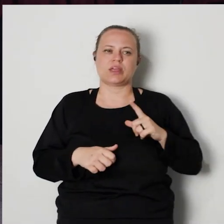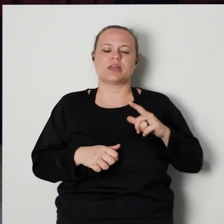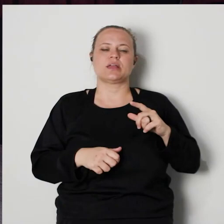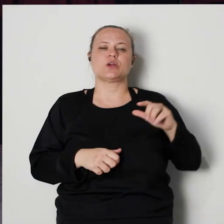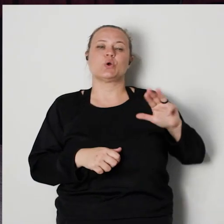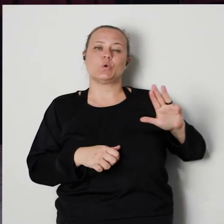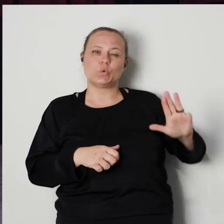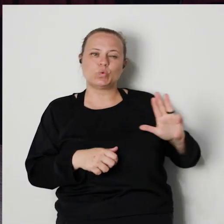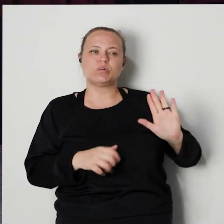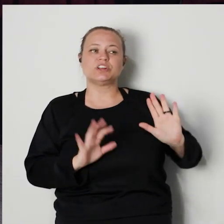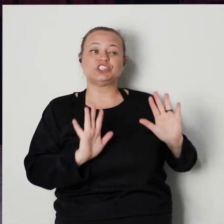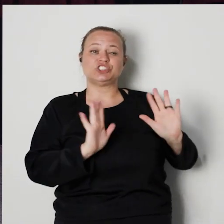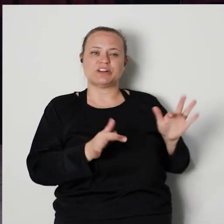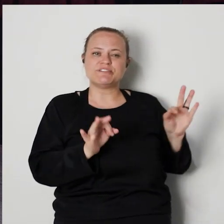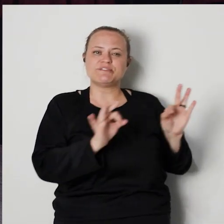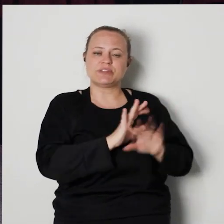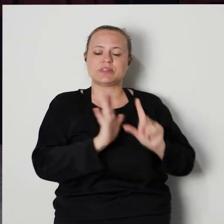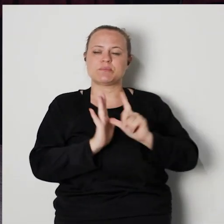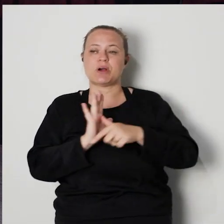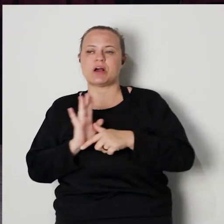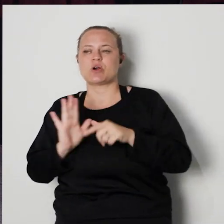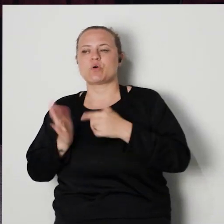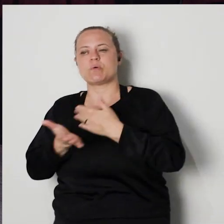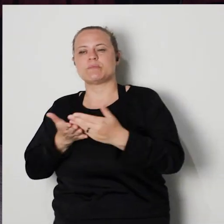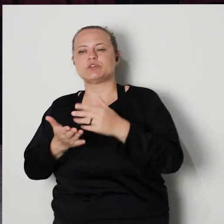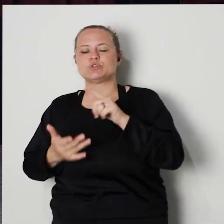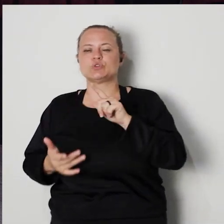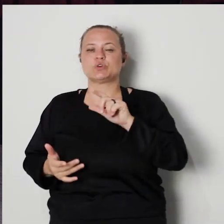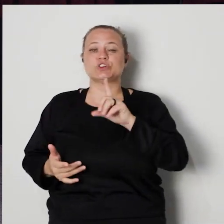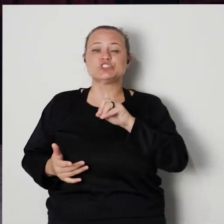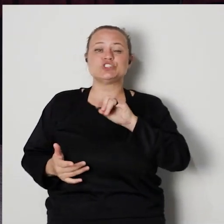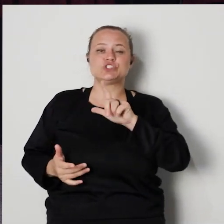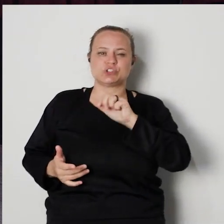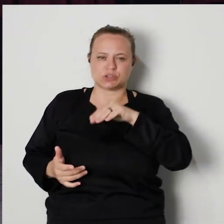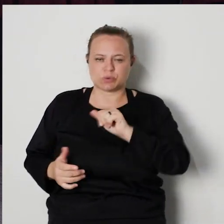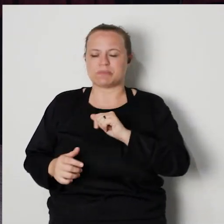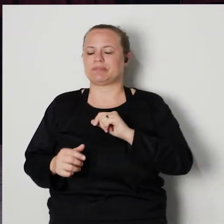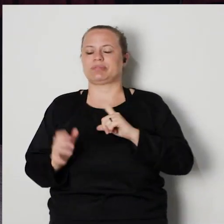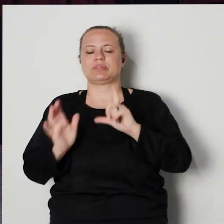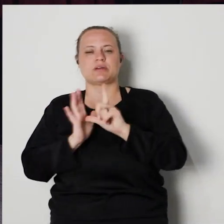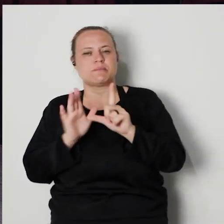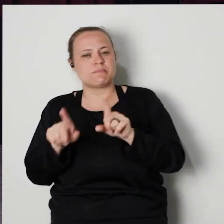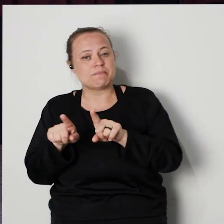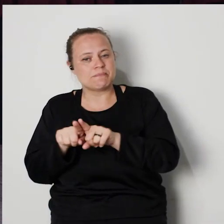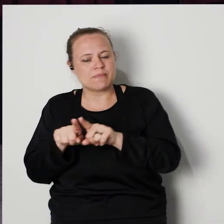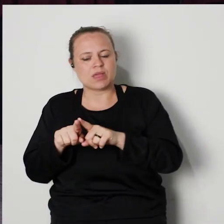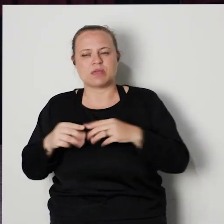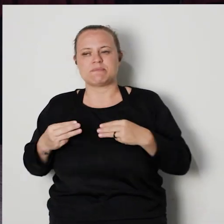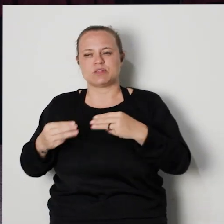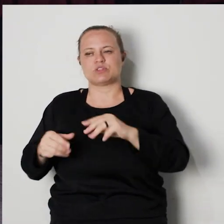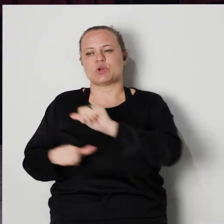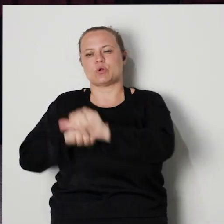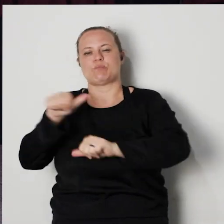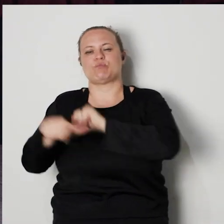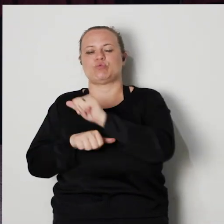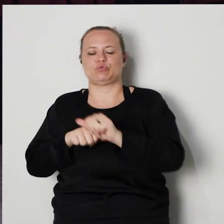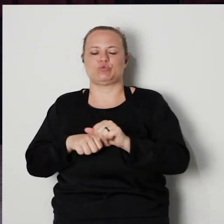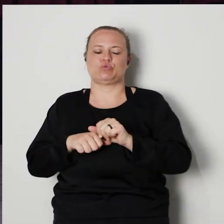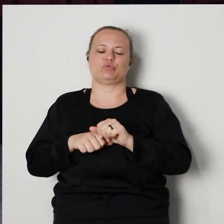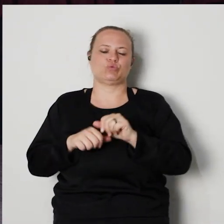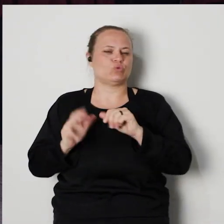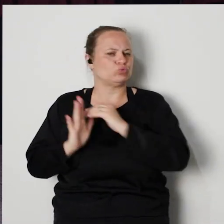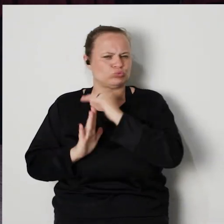2011. Aí a gente já tem troca de governo, né? Tem os 2 mandatos do Lula, Dilma já está no primeiro mandato